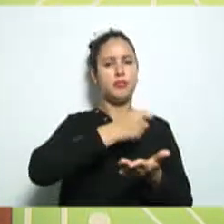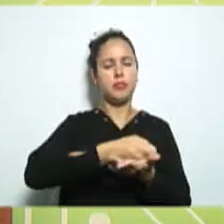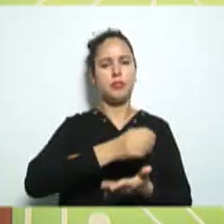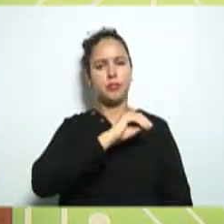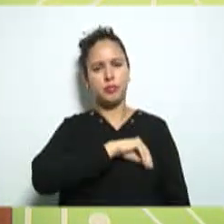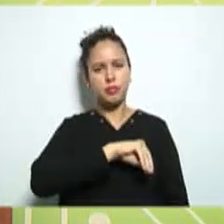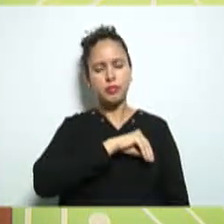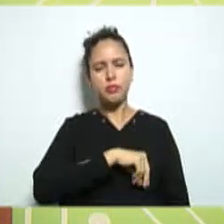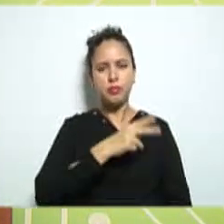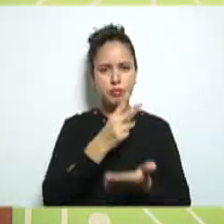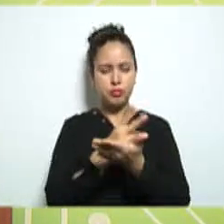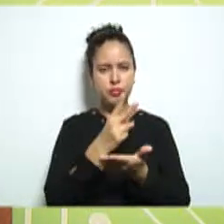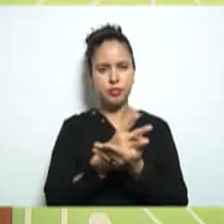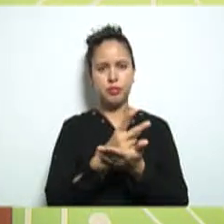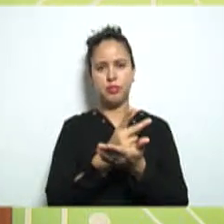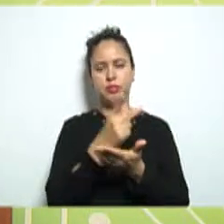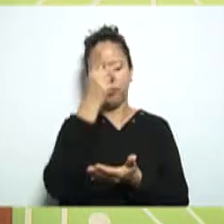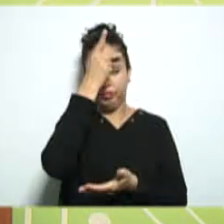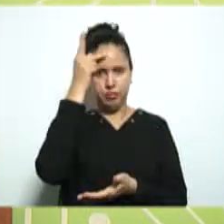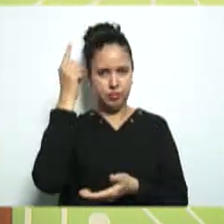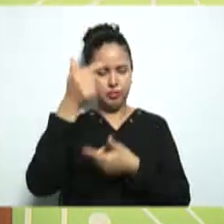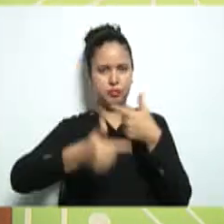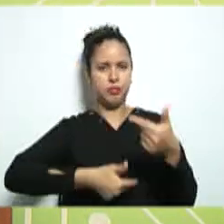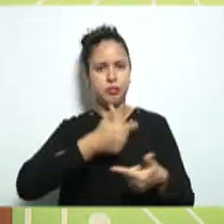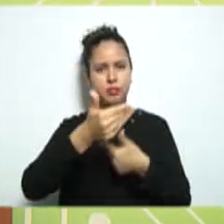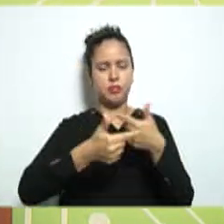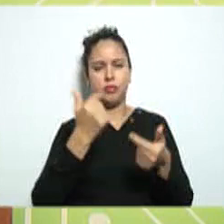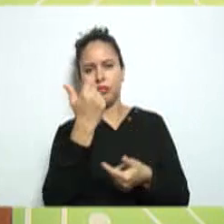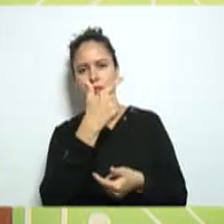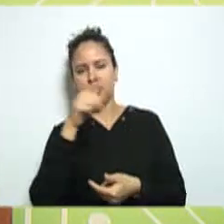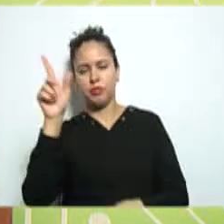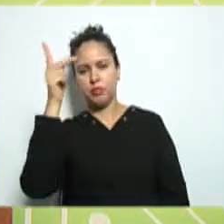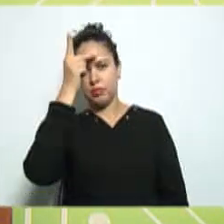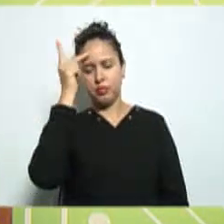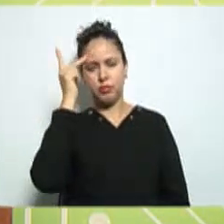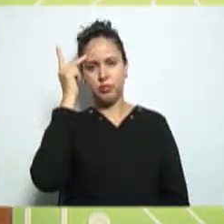alguém trabalha para outra pessoa sem receber